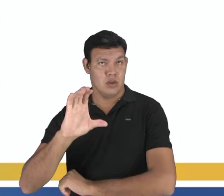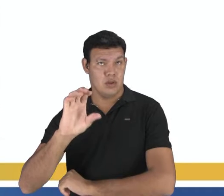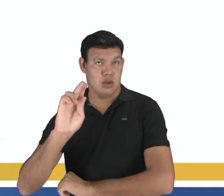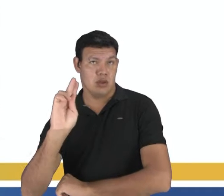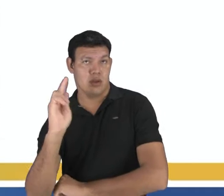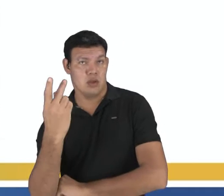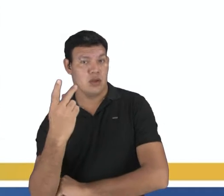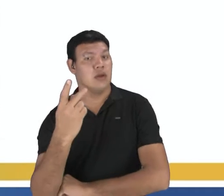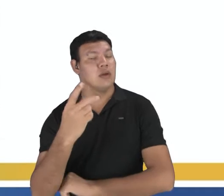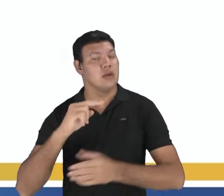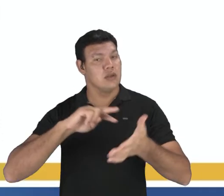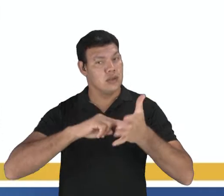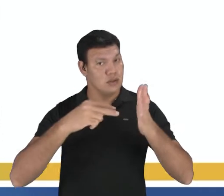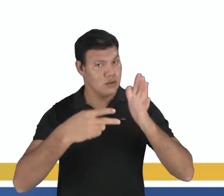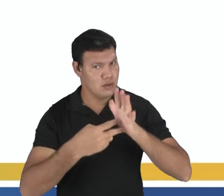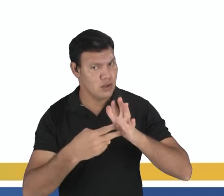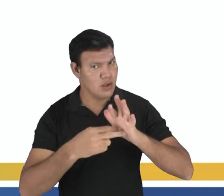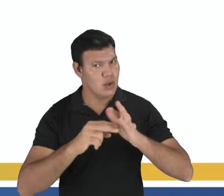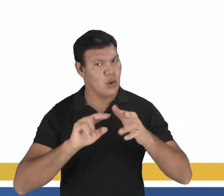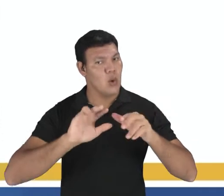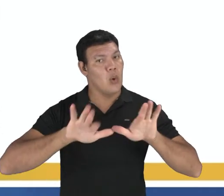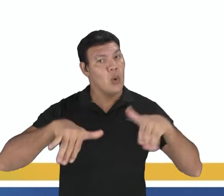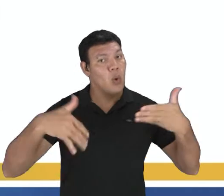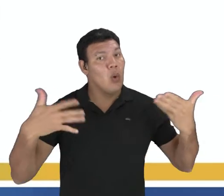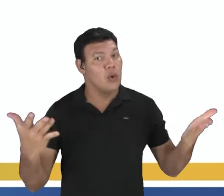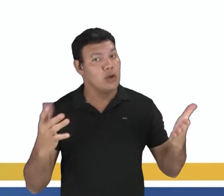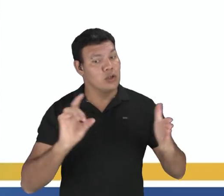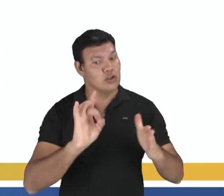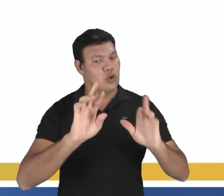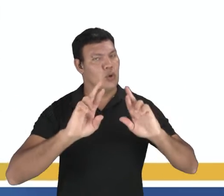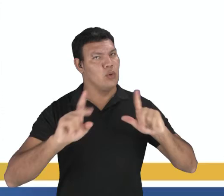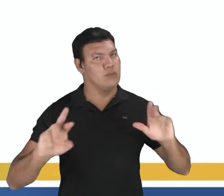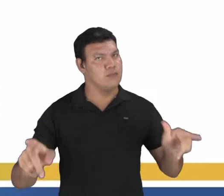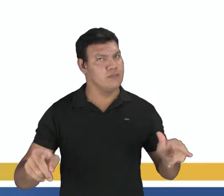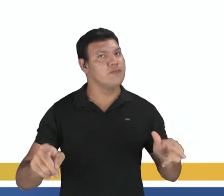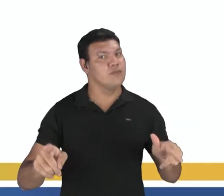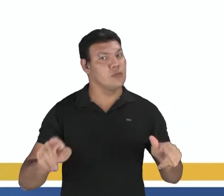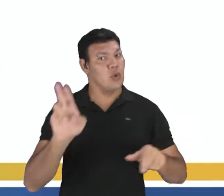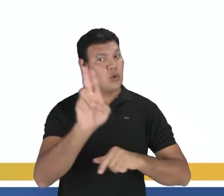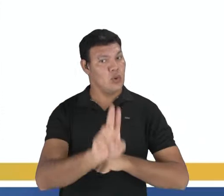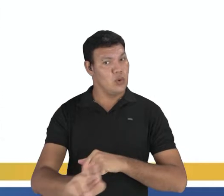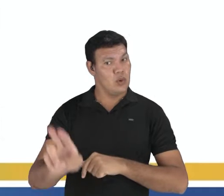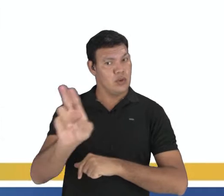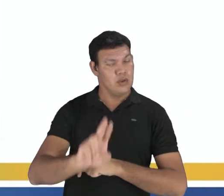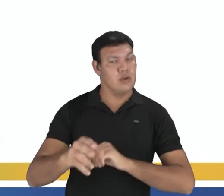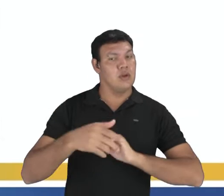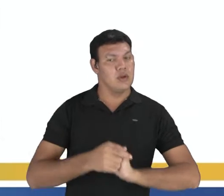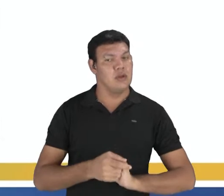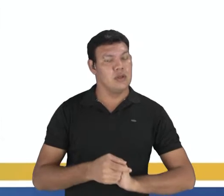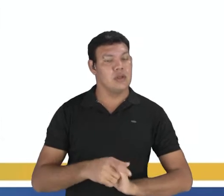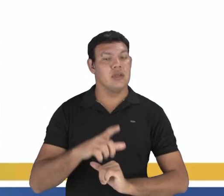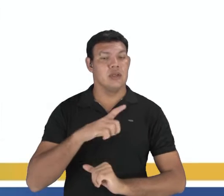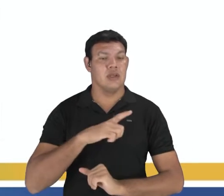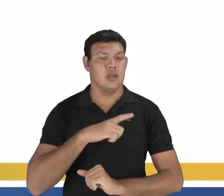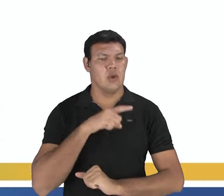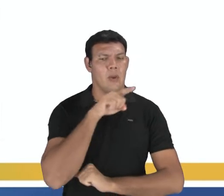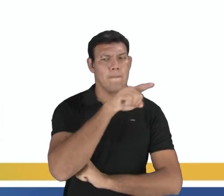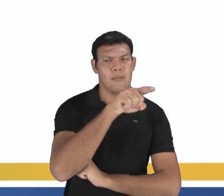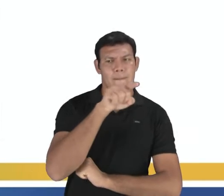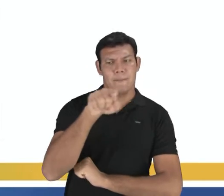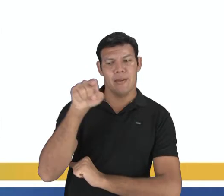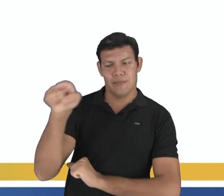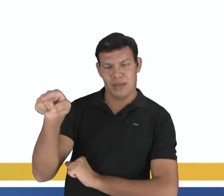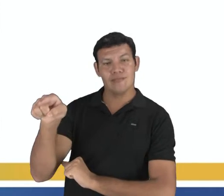my Sweet tem uma diferença a você vai usar o IKS quando você tiver opções como